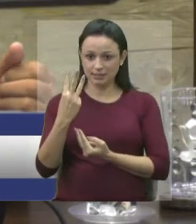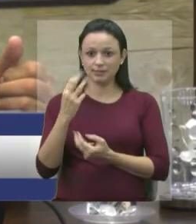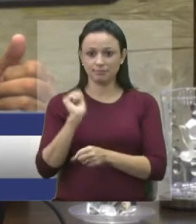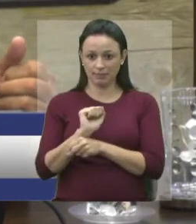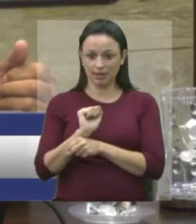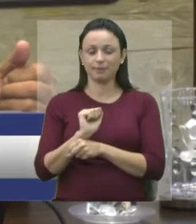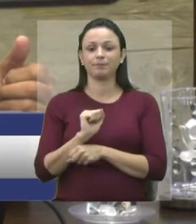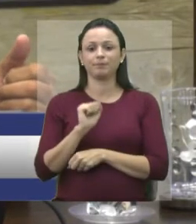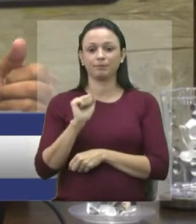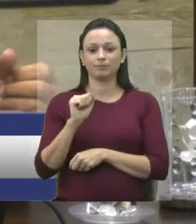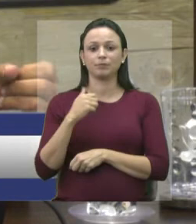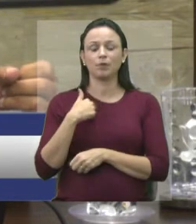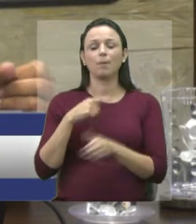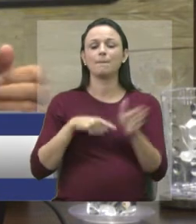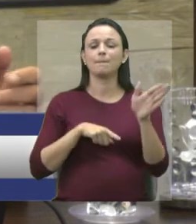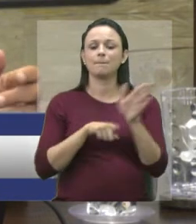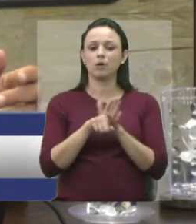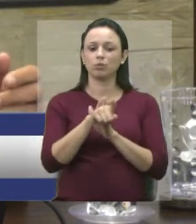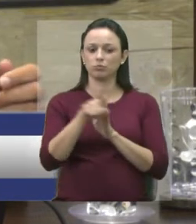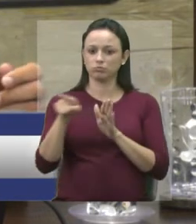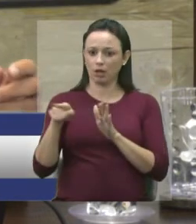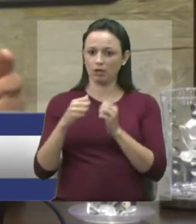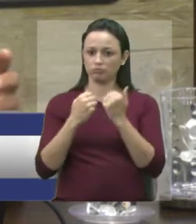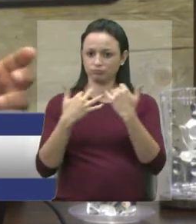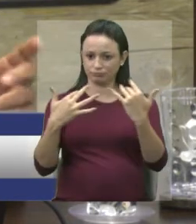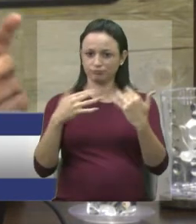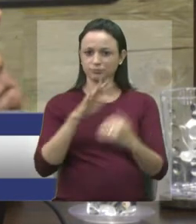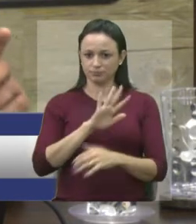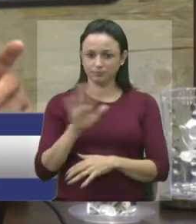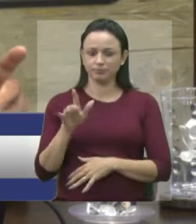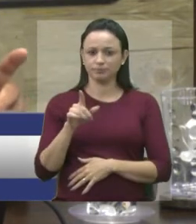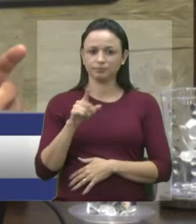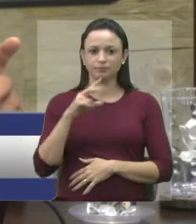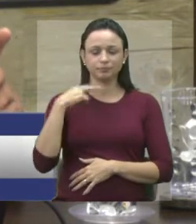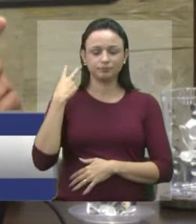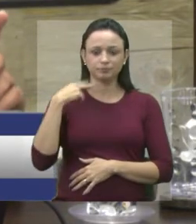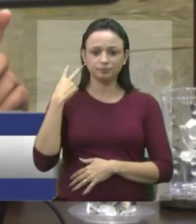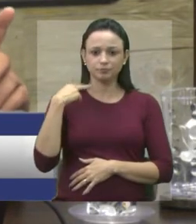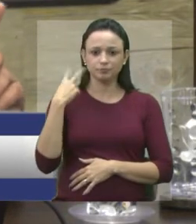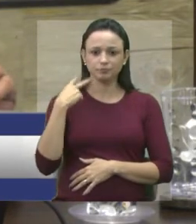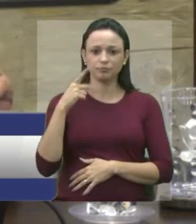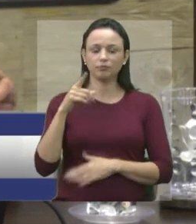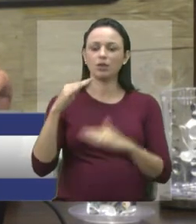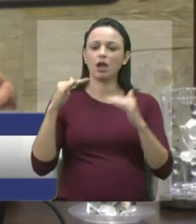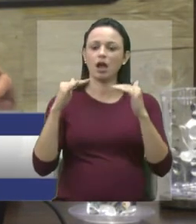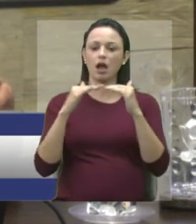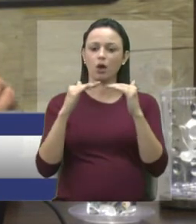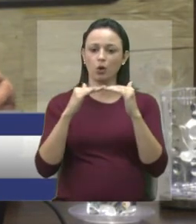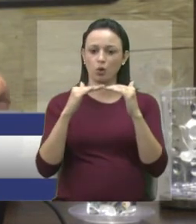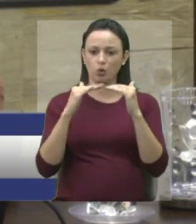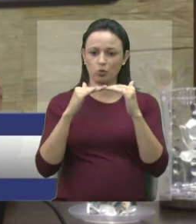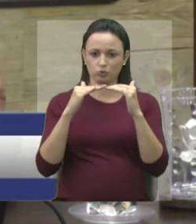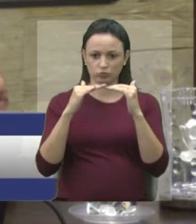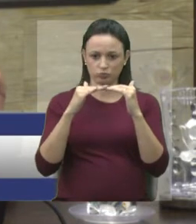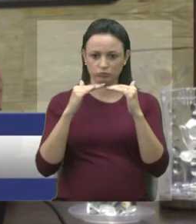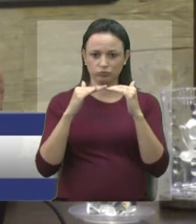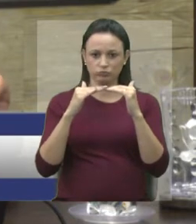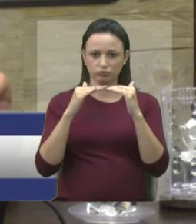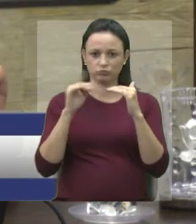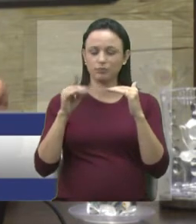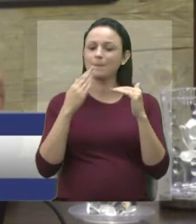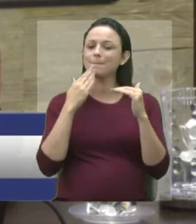plenário, nobre vereador. Os vereadores que estiverem de acordo com